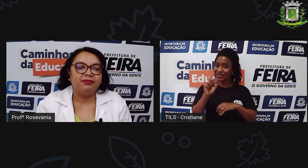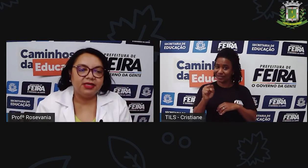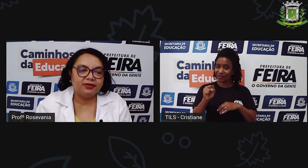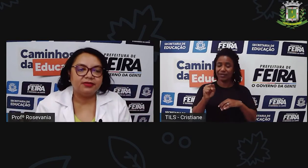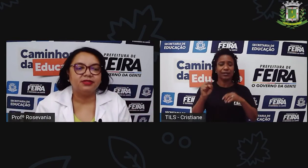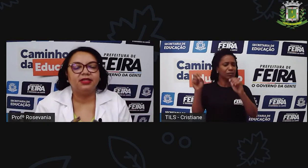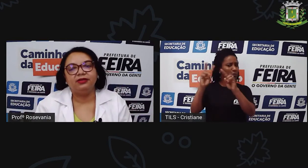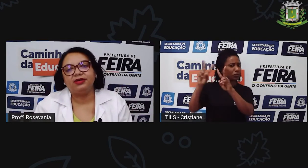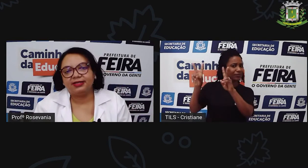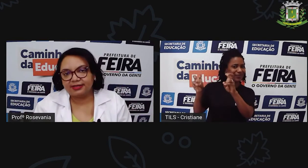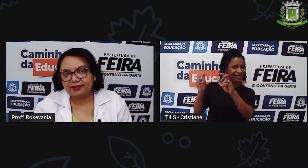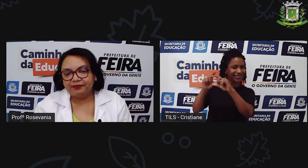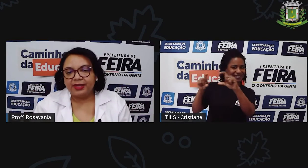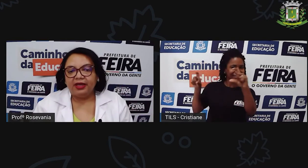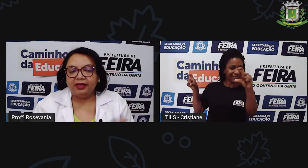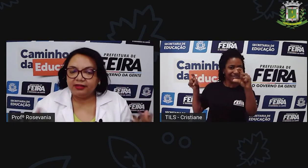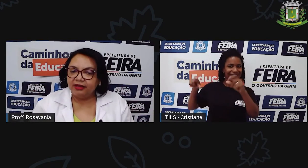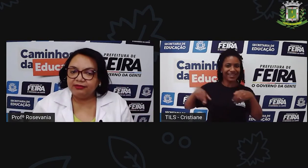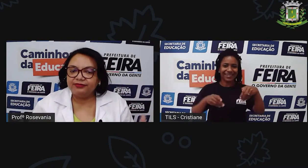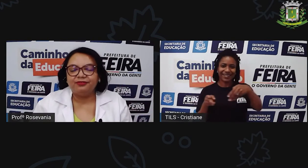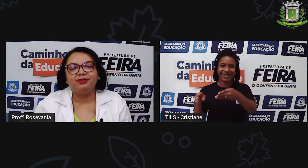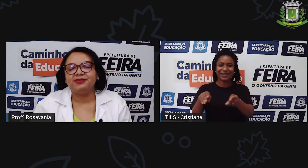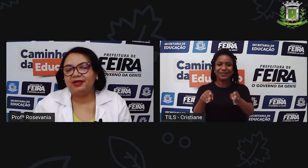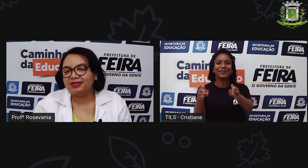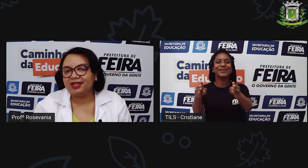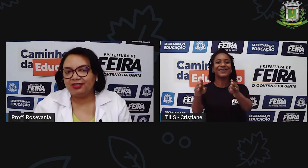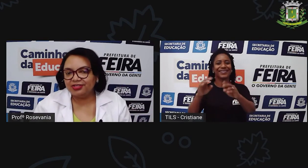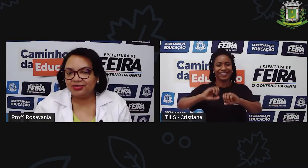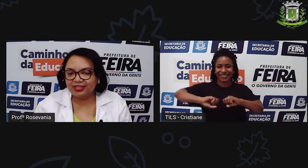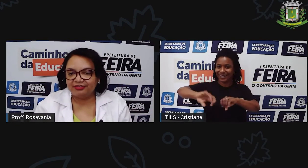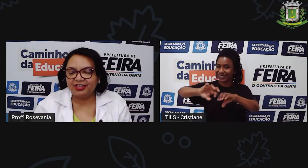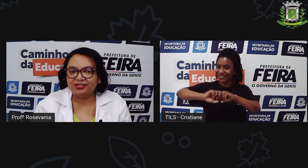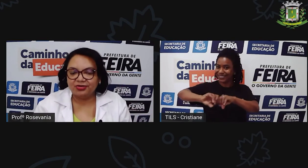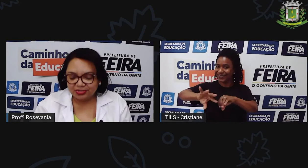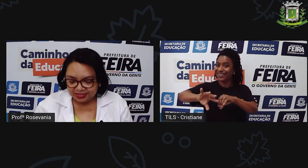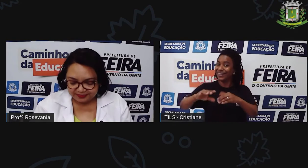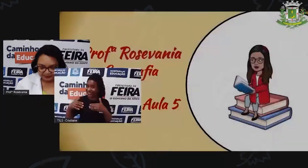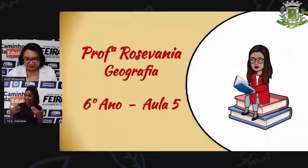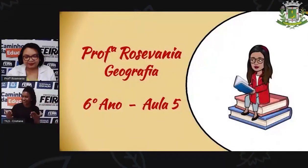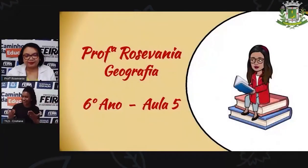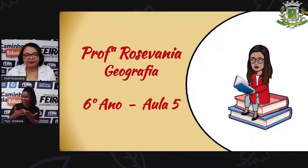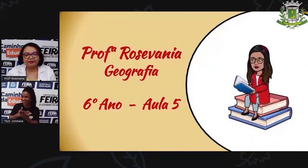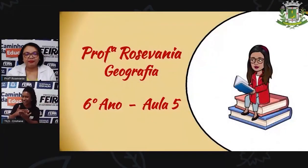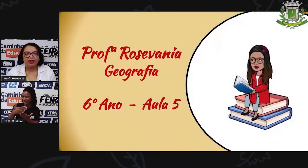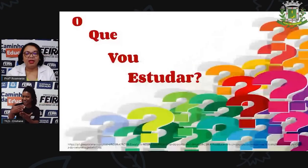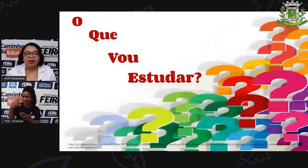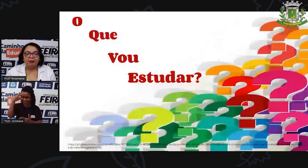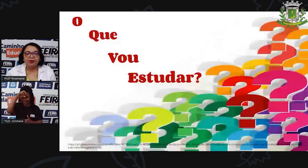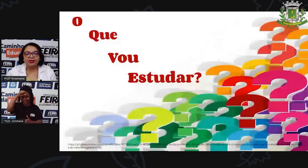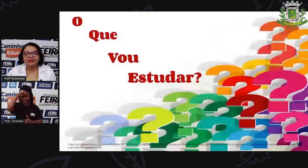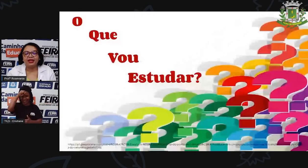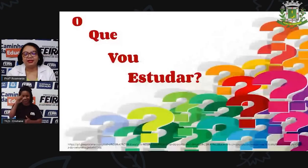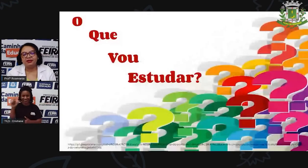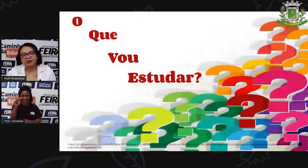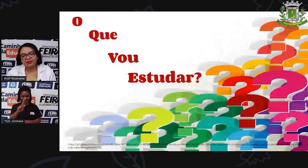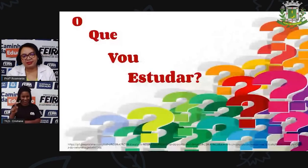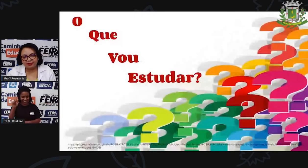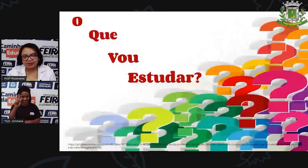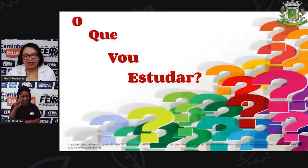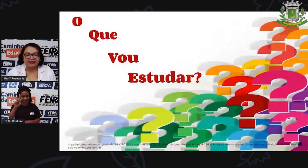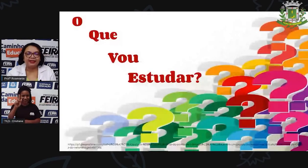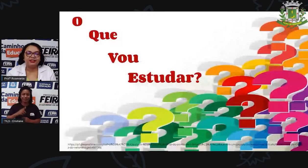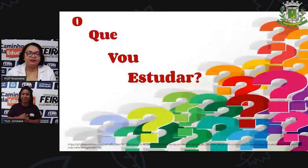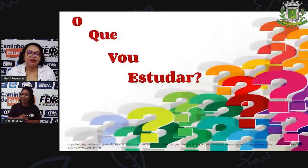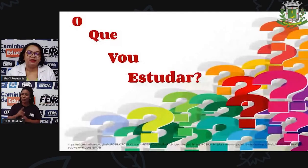Caminhos da Educação. Então, vamos para a nossa aula de geografia de hoje? Bom, o que será que nós vamos